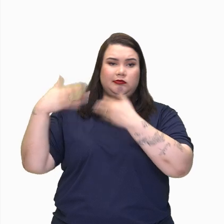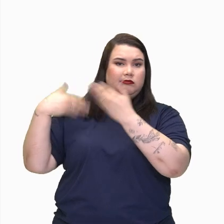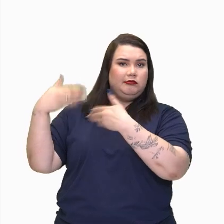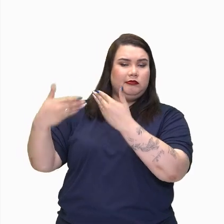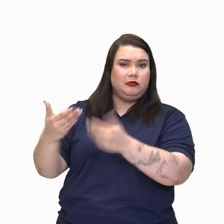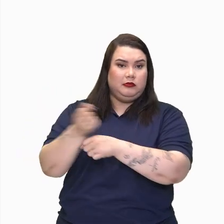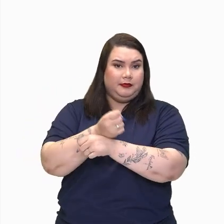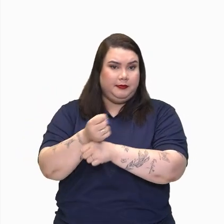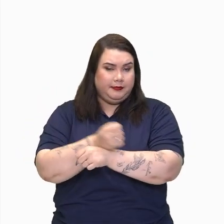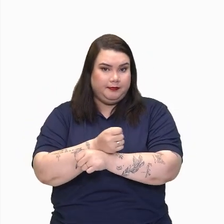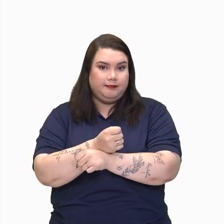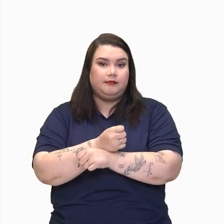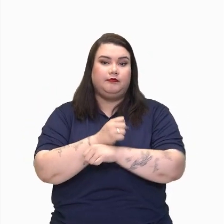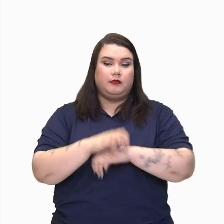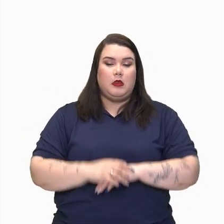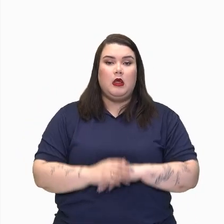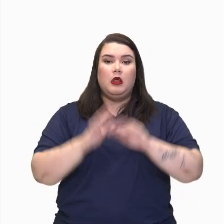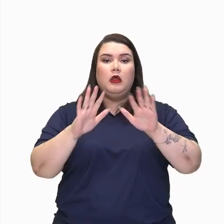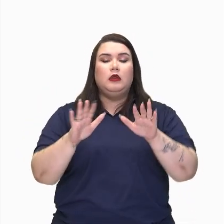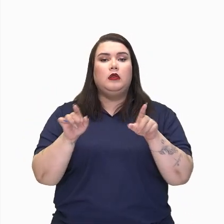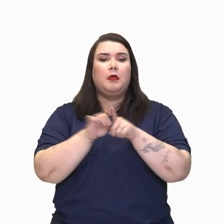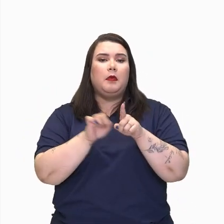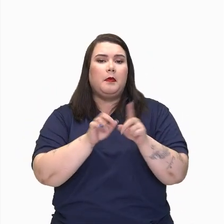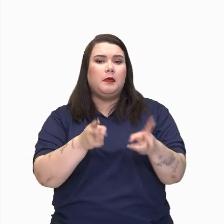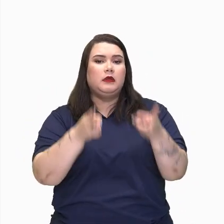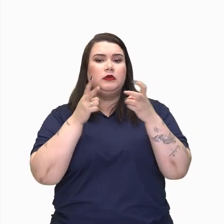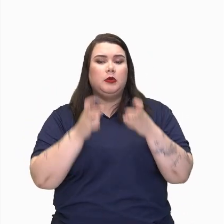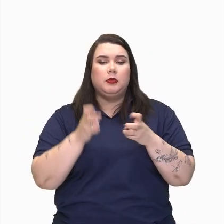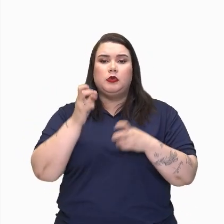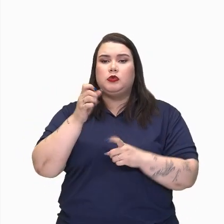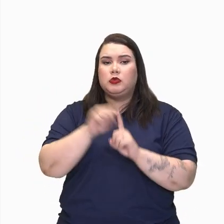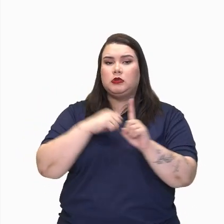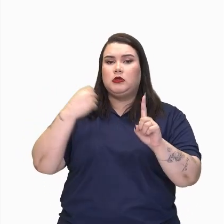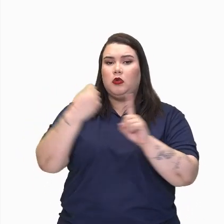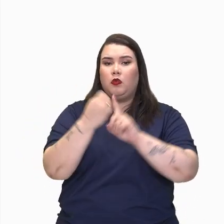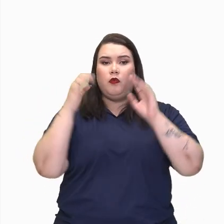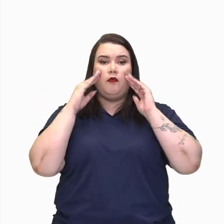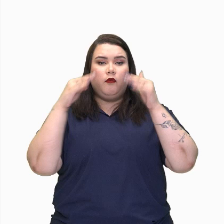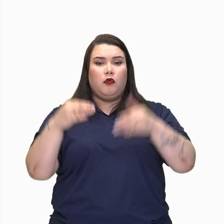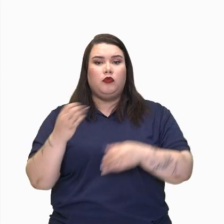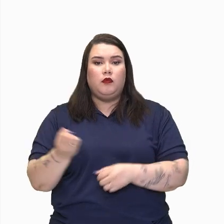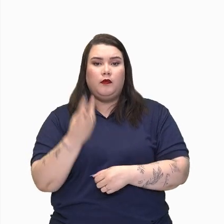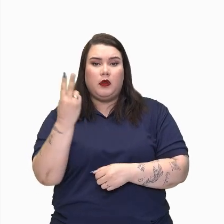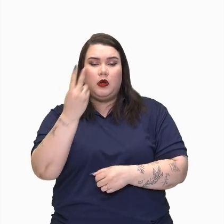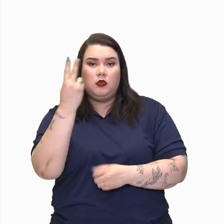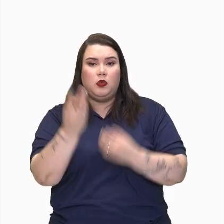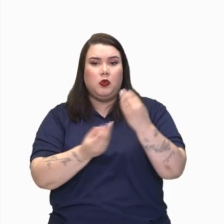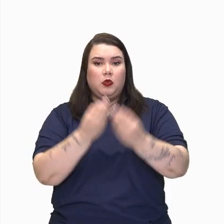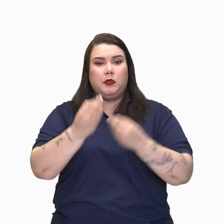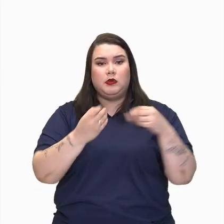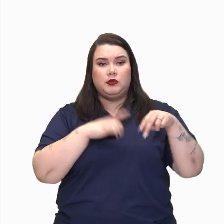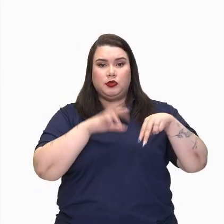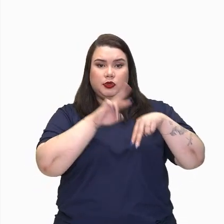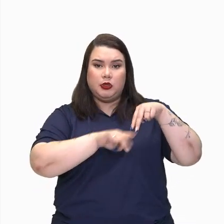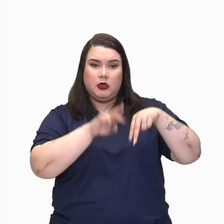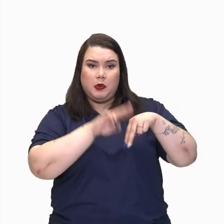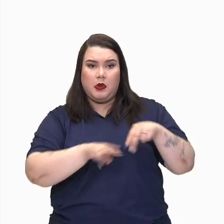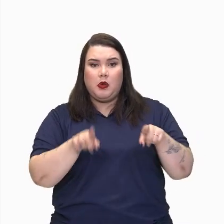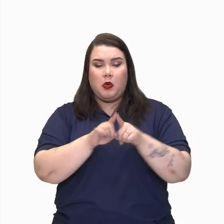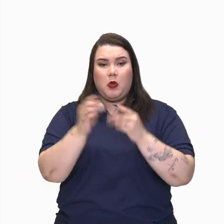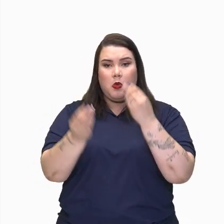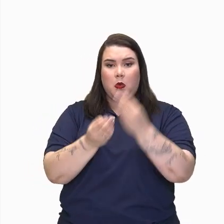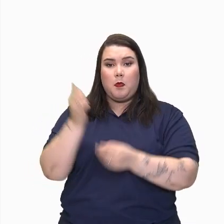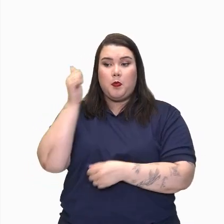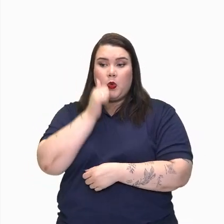longo das últimas décadas. Entre elas, as percepções sociais a respeito dos valores e das convenções de gênero e